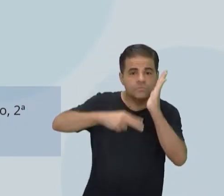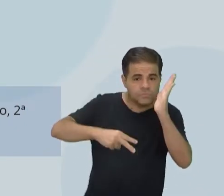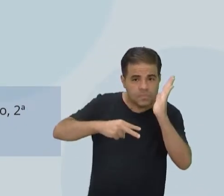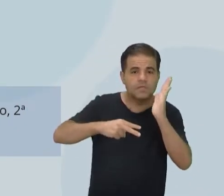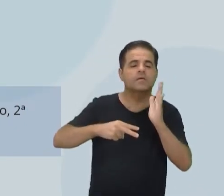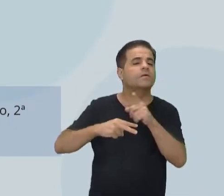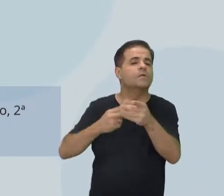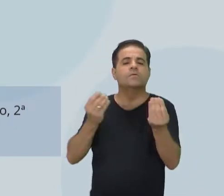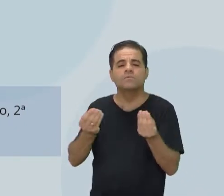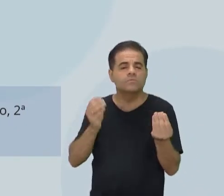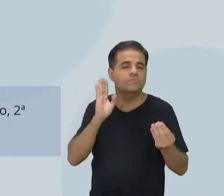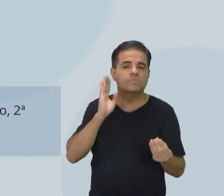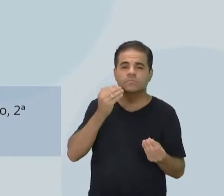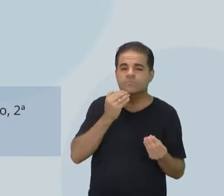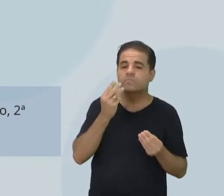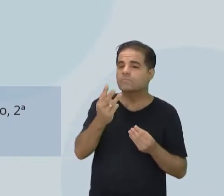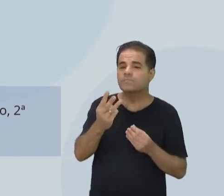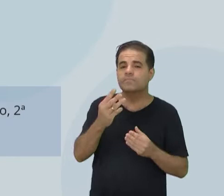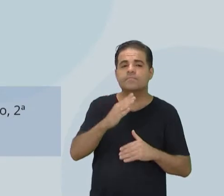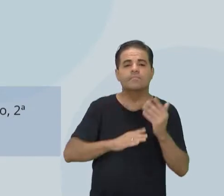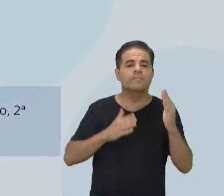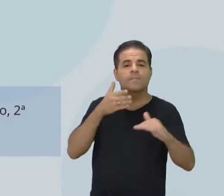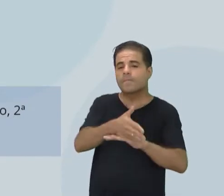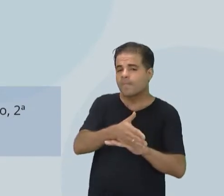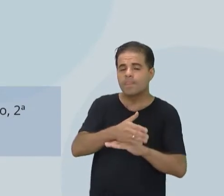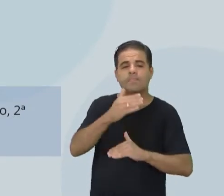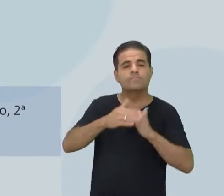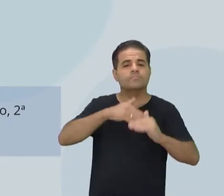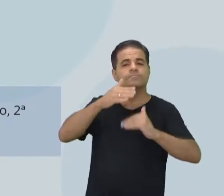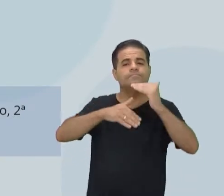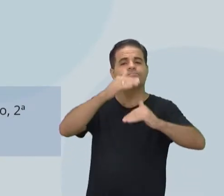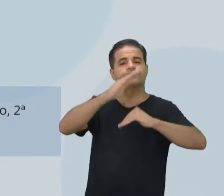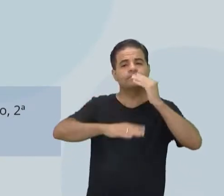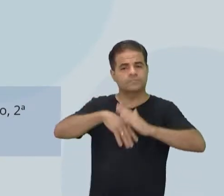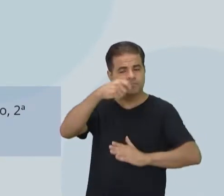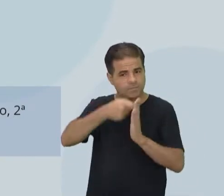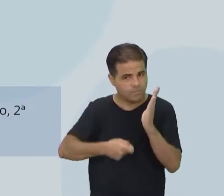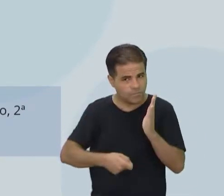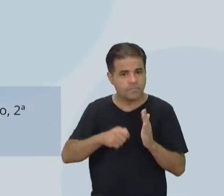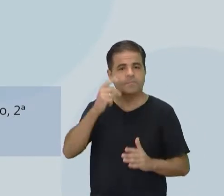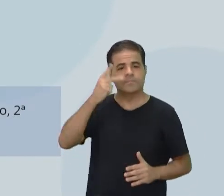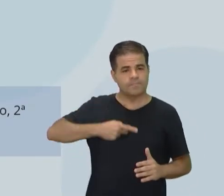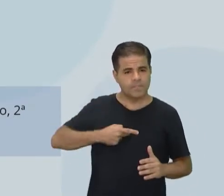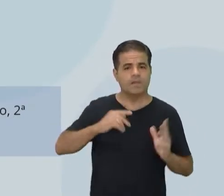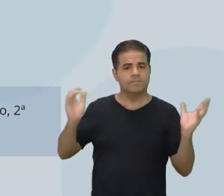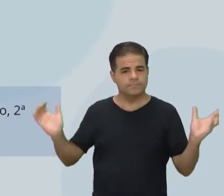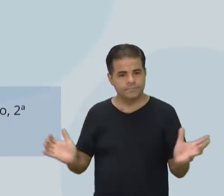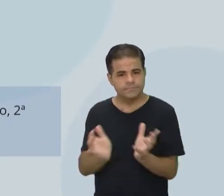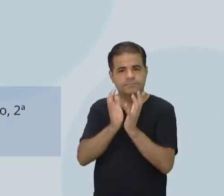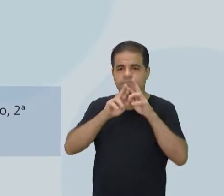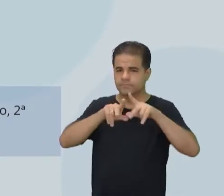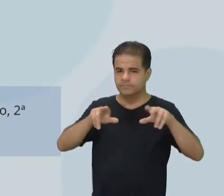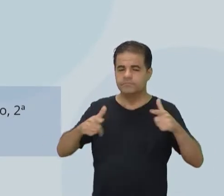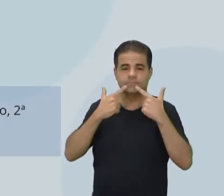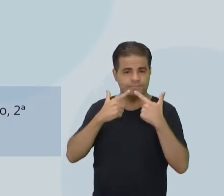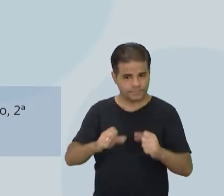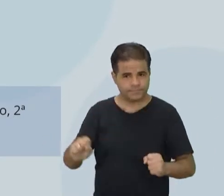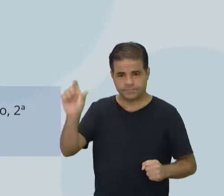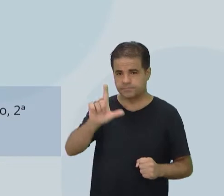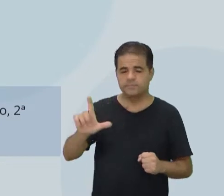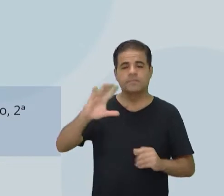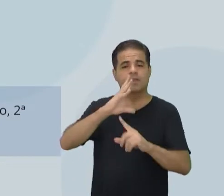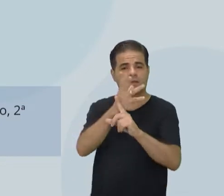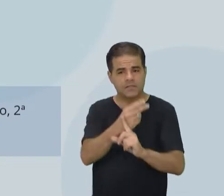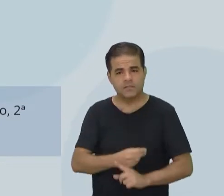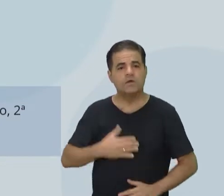gente? Claro, a competência 3, a habilidade é participar de processos de produção individual e colaborativa em diferentes linguagens,